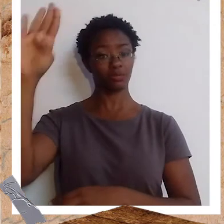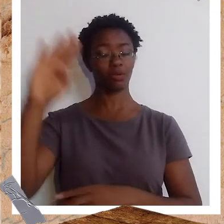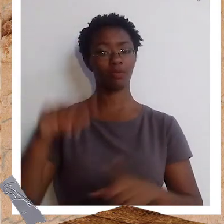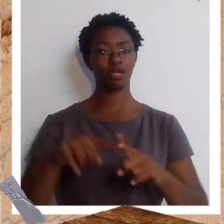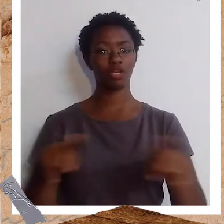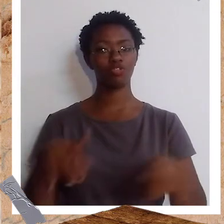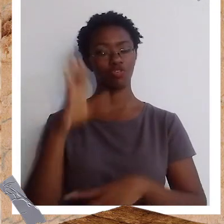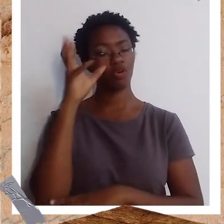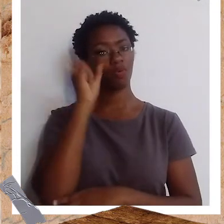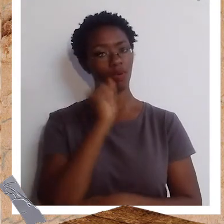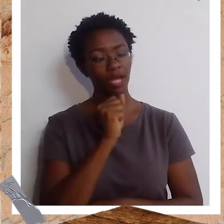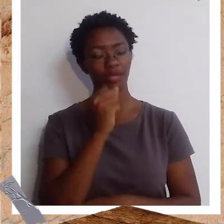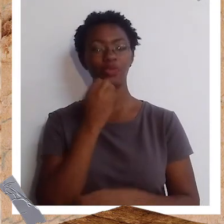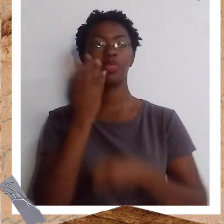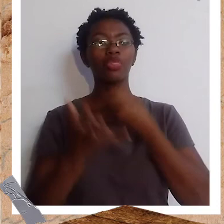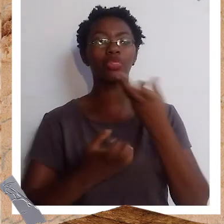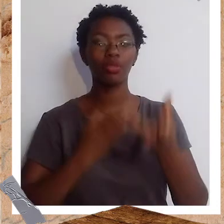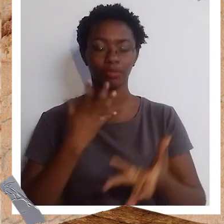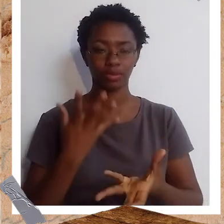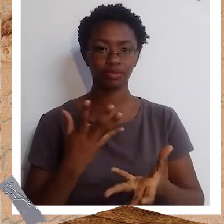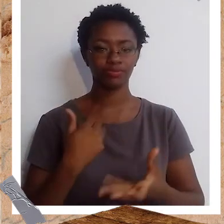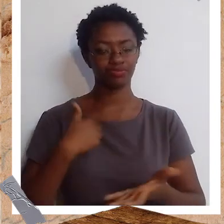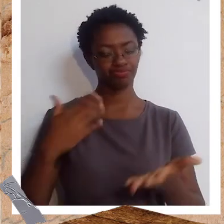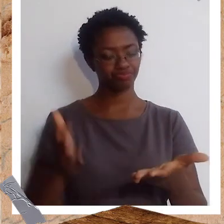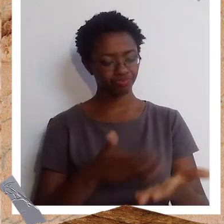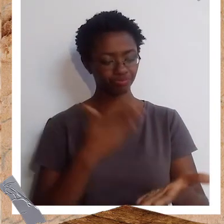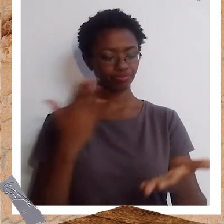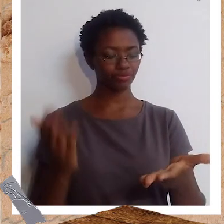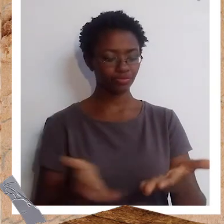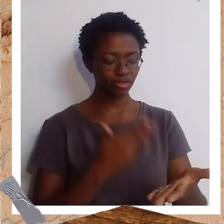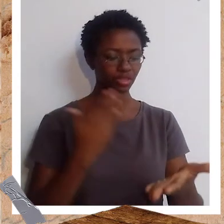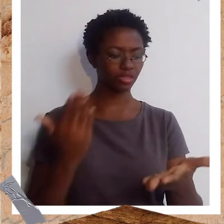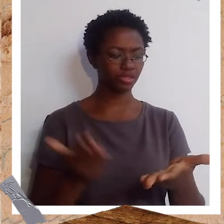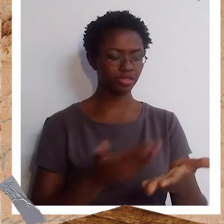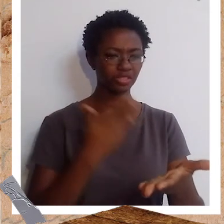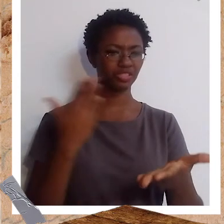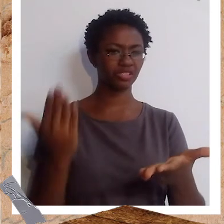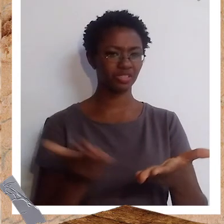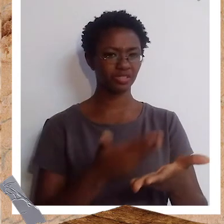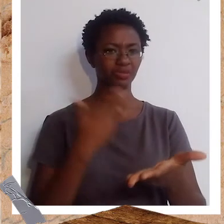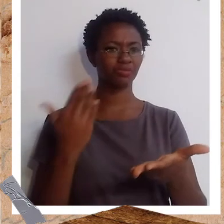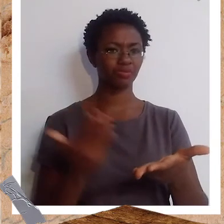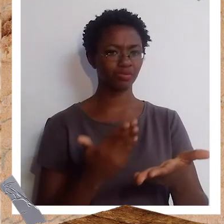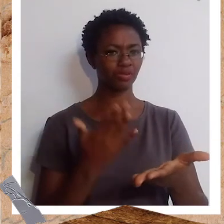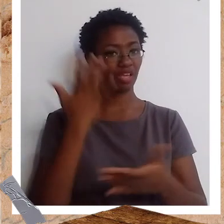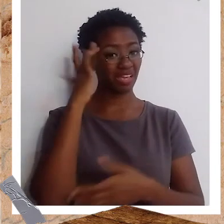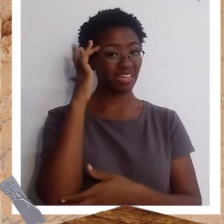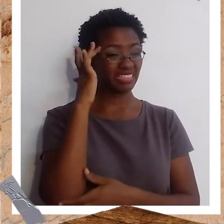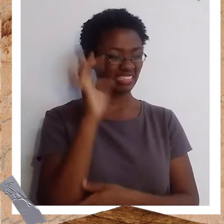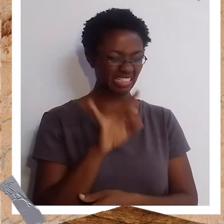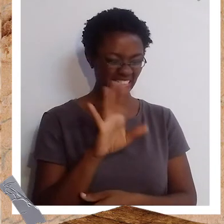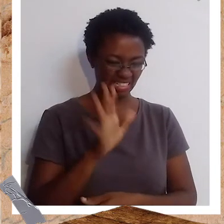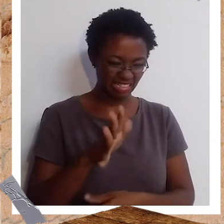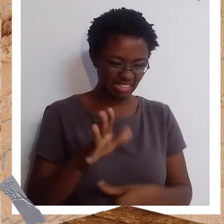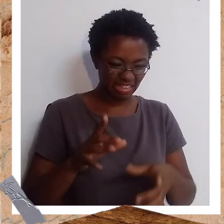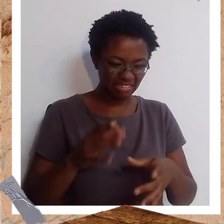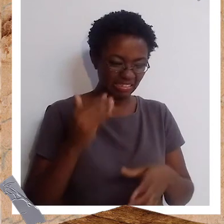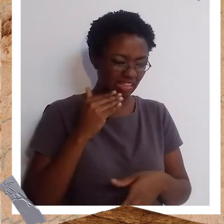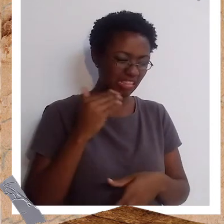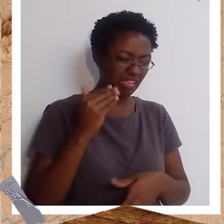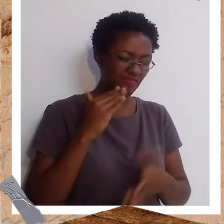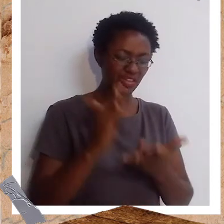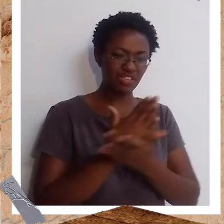despejo. De tanto manusear, provavelmente aquele teu caderninho já devia estar com a borda arrebitada e poucas